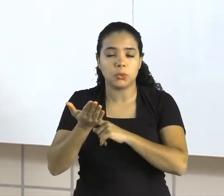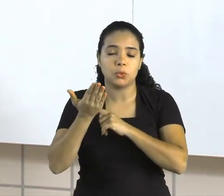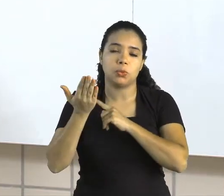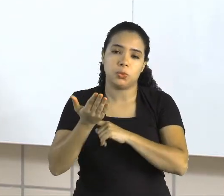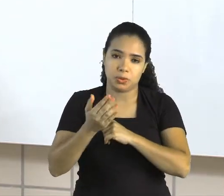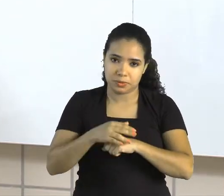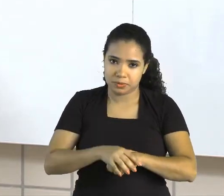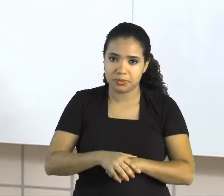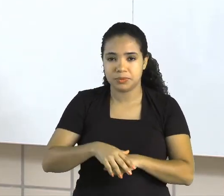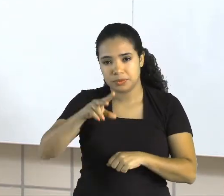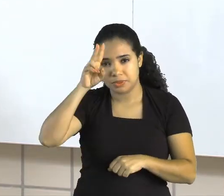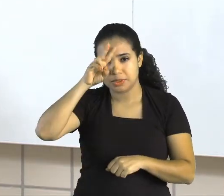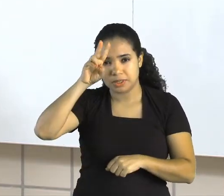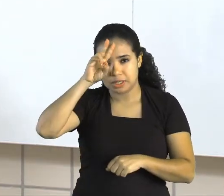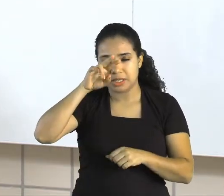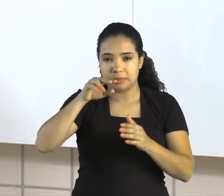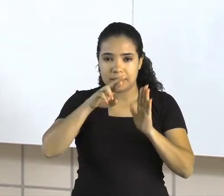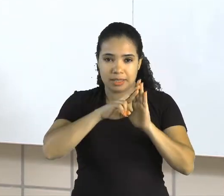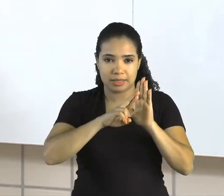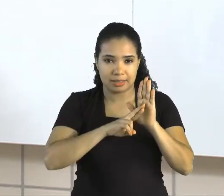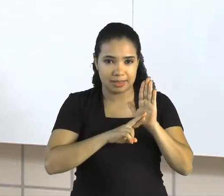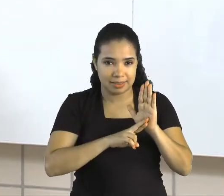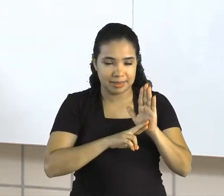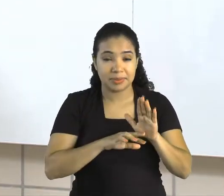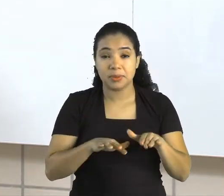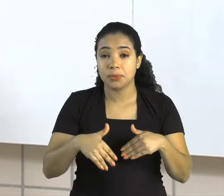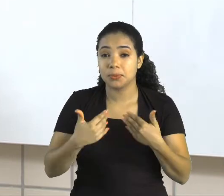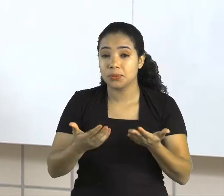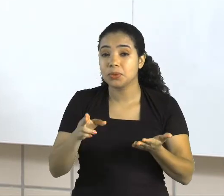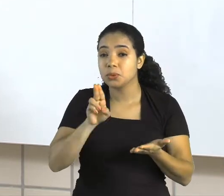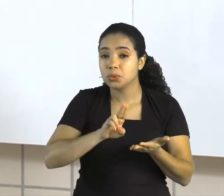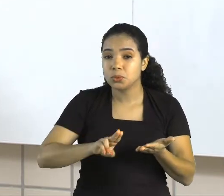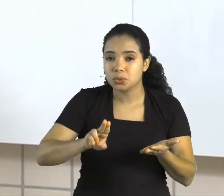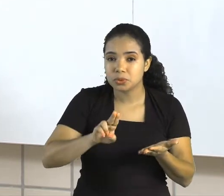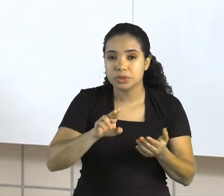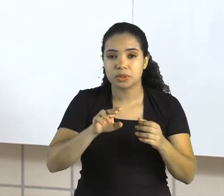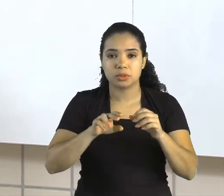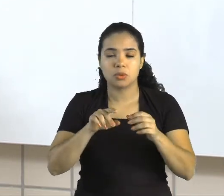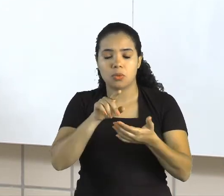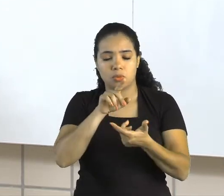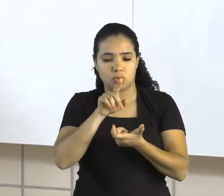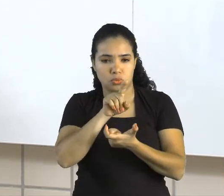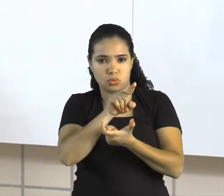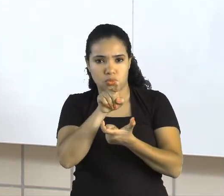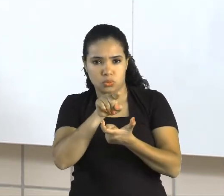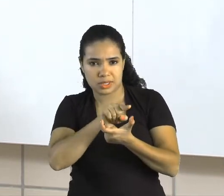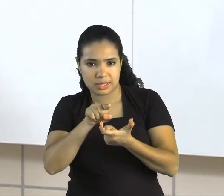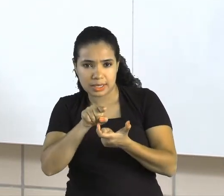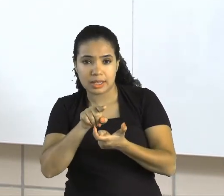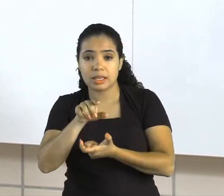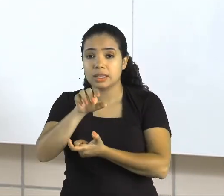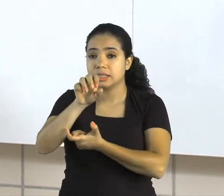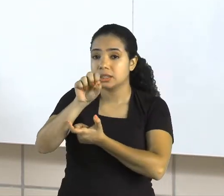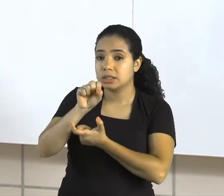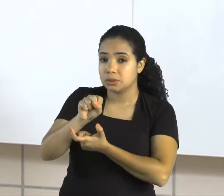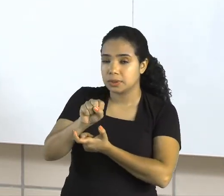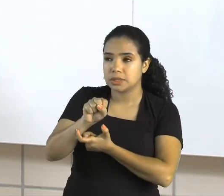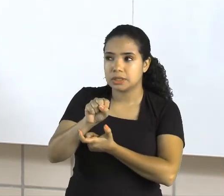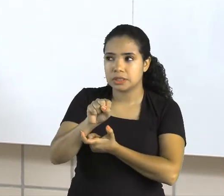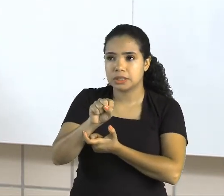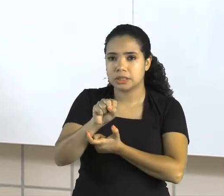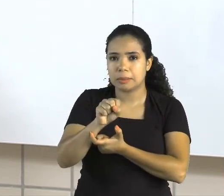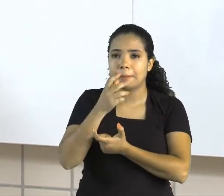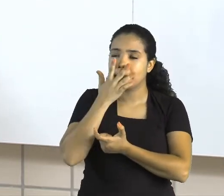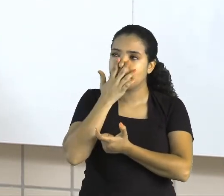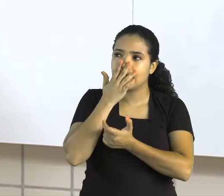bastante a lembrar dessas regrinhas. Quando que eu uso o Z e quando que eu uso o S com som de Z.